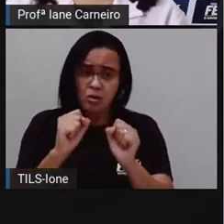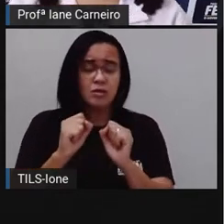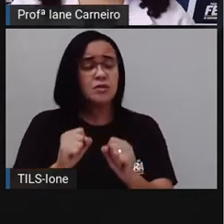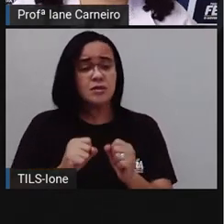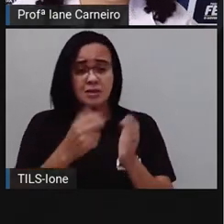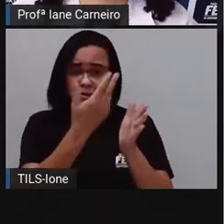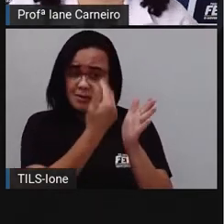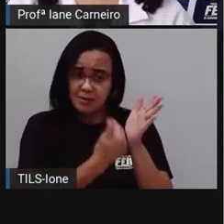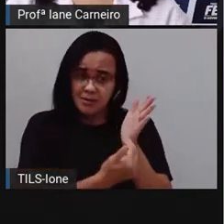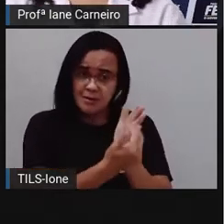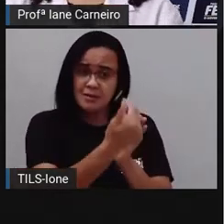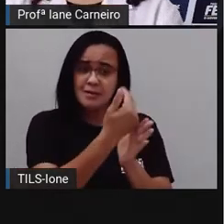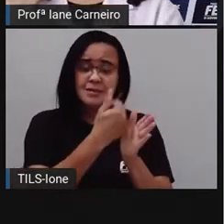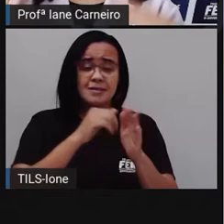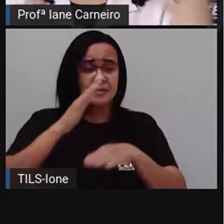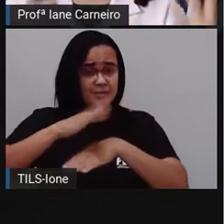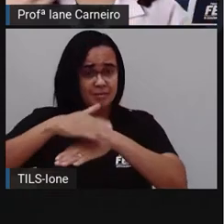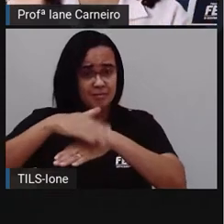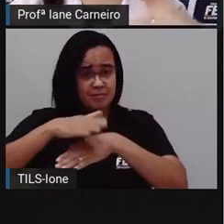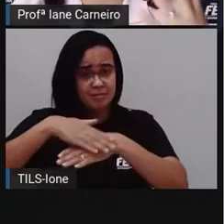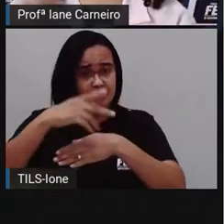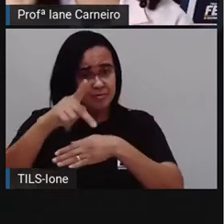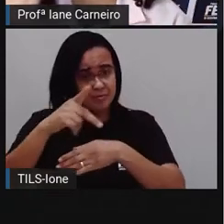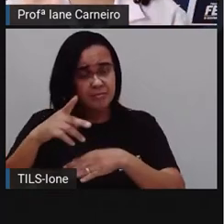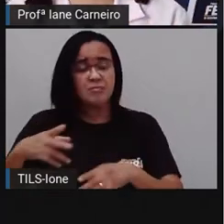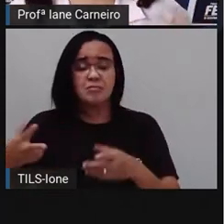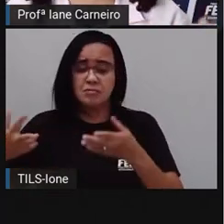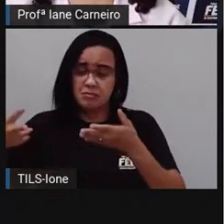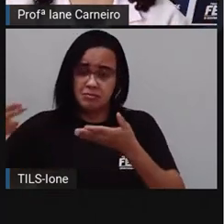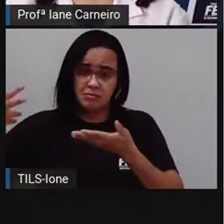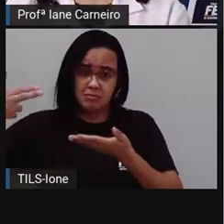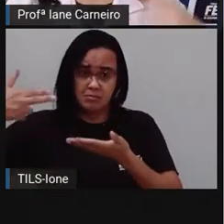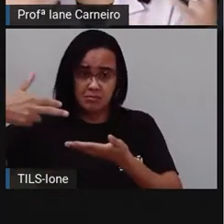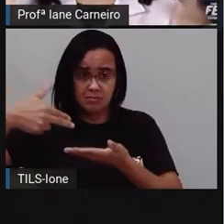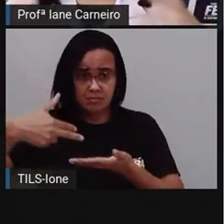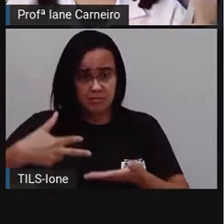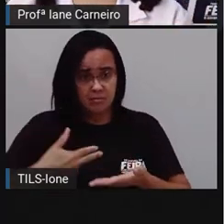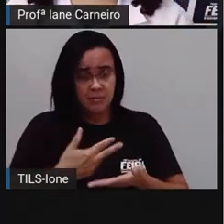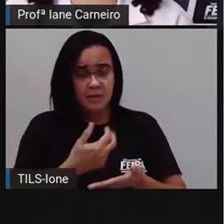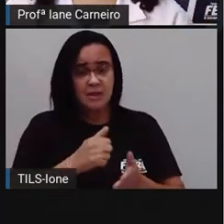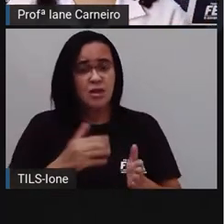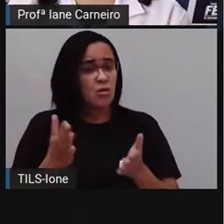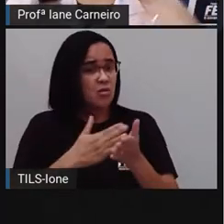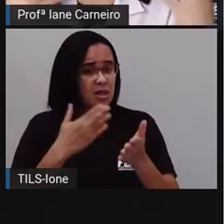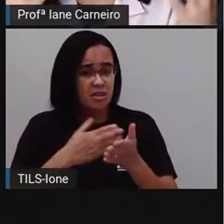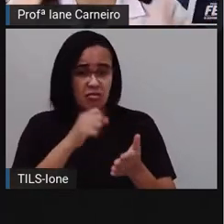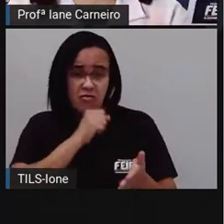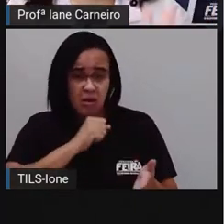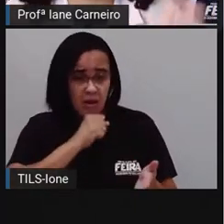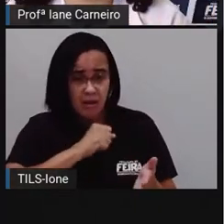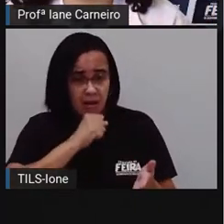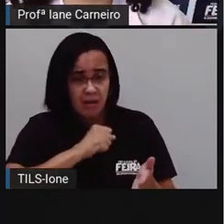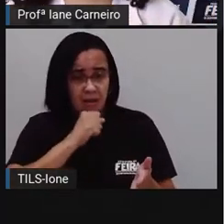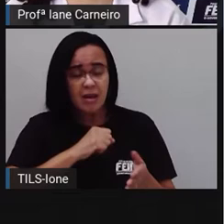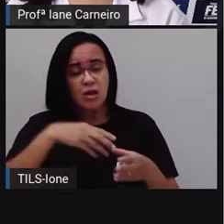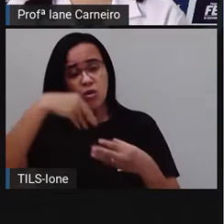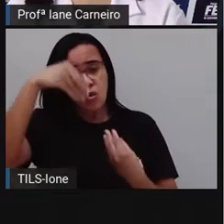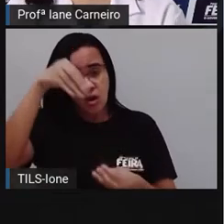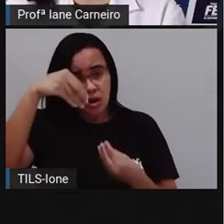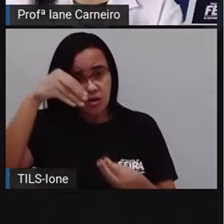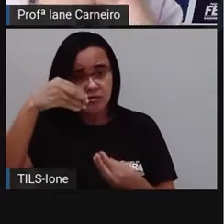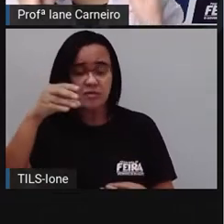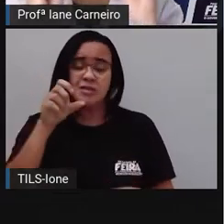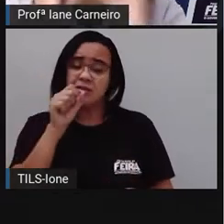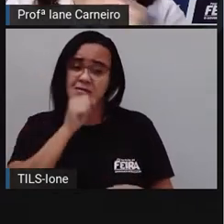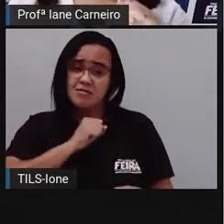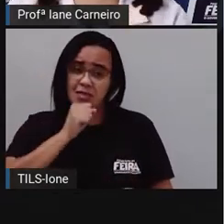pode desenhar, você pode recortar aí de algum livro estragado, de alguma revista que não use mais,